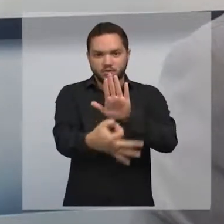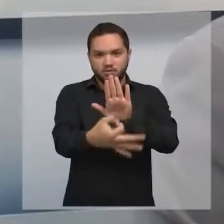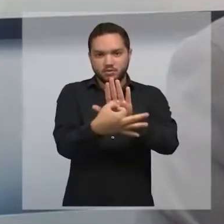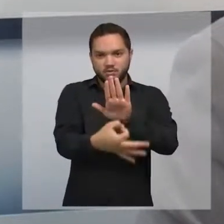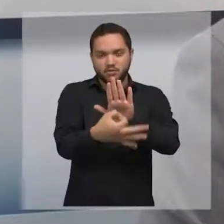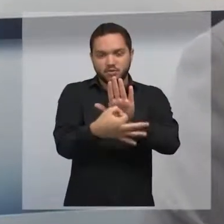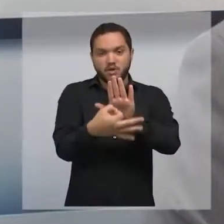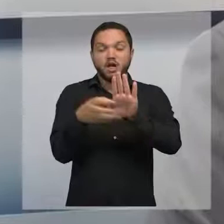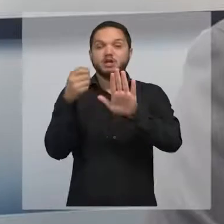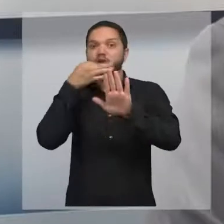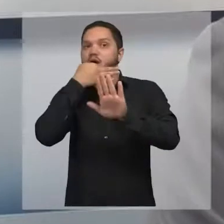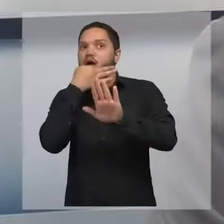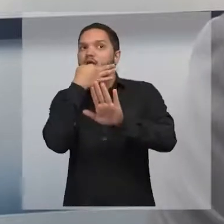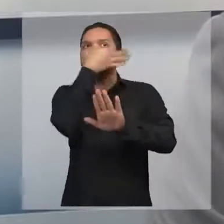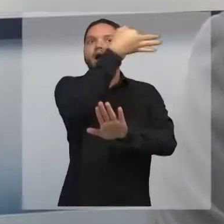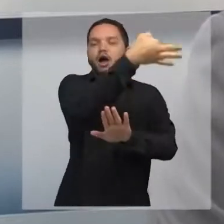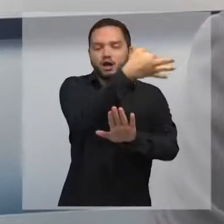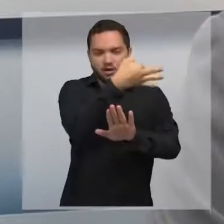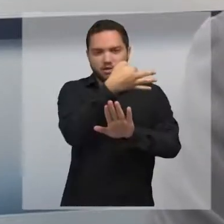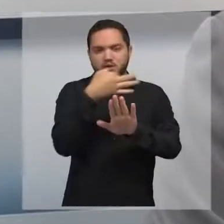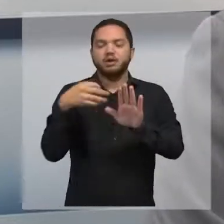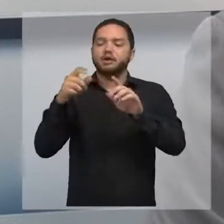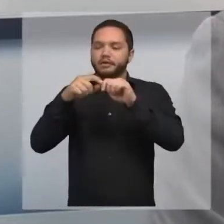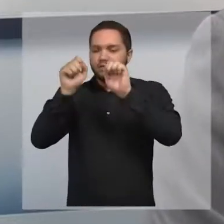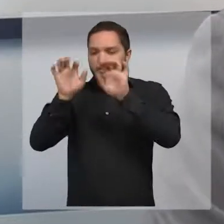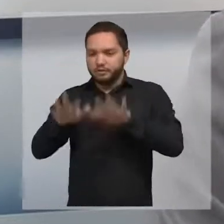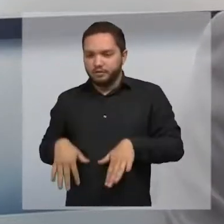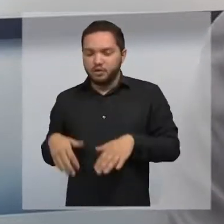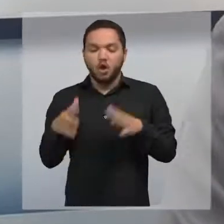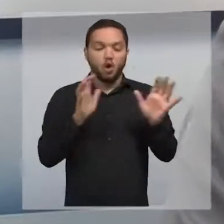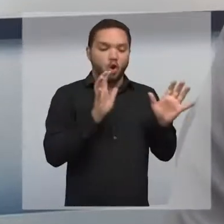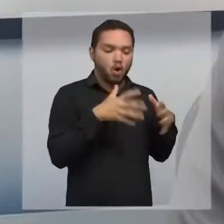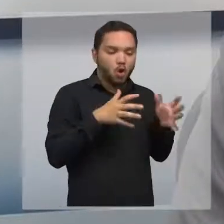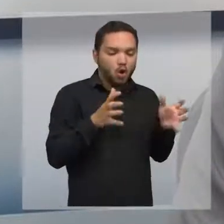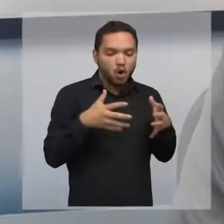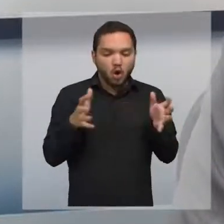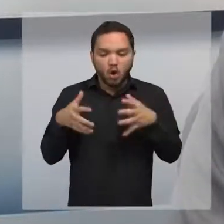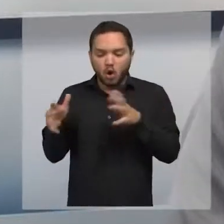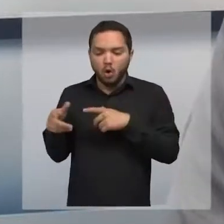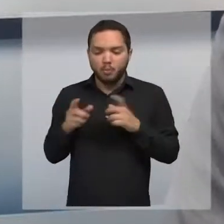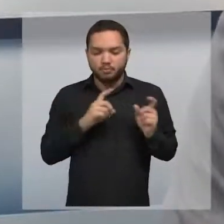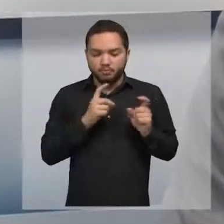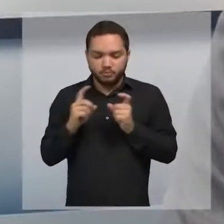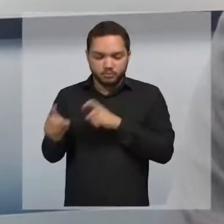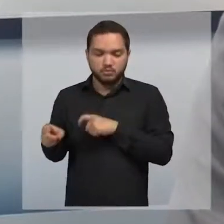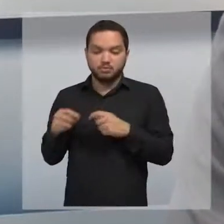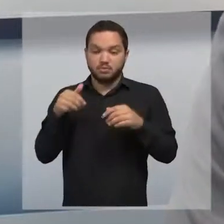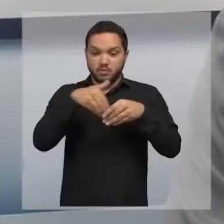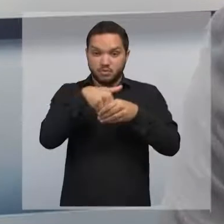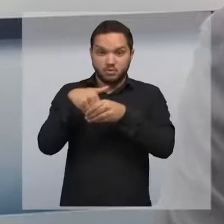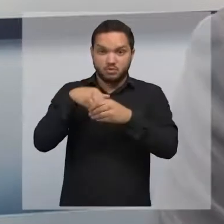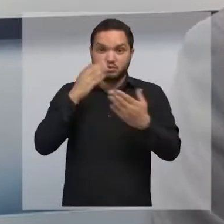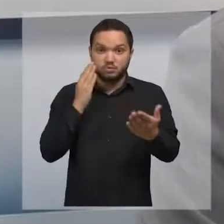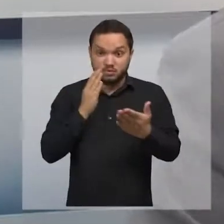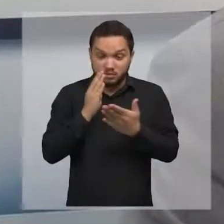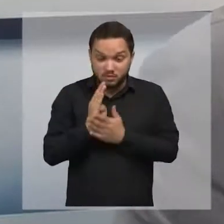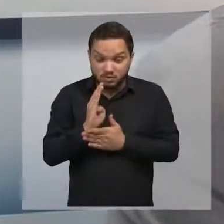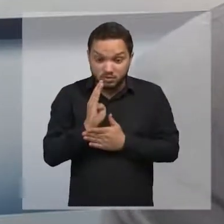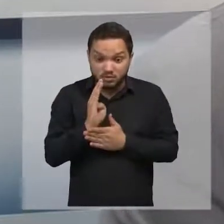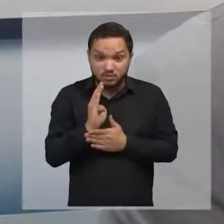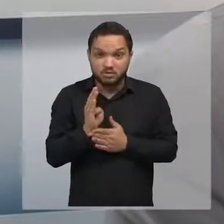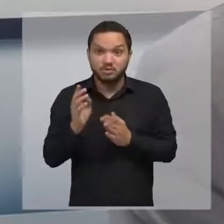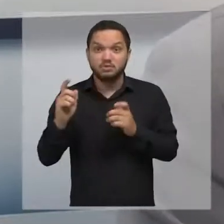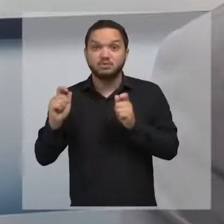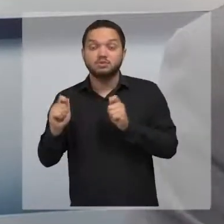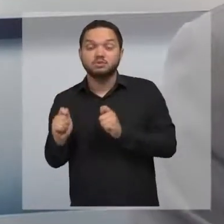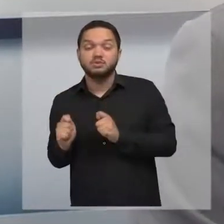famosos projetos de indicação. O vereador propõe, tramita nas comissões, é aprovado pelo plenário e, após